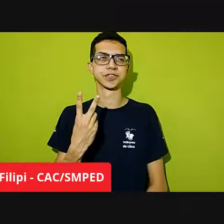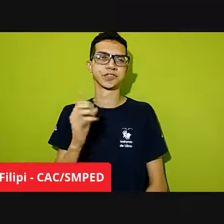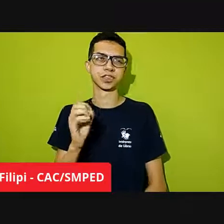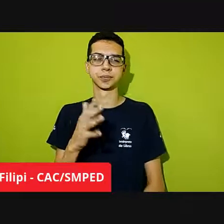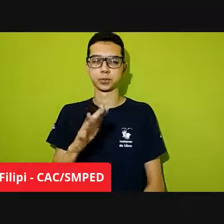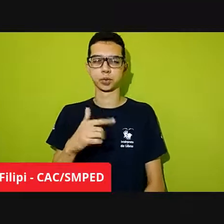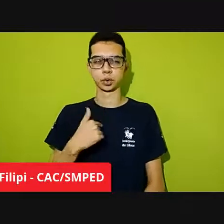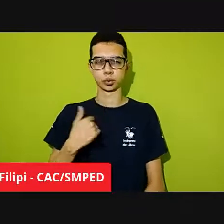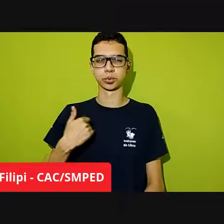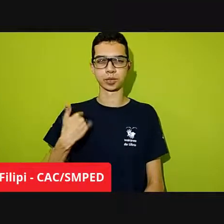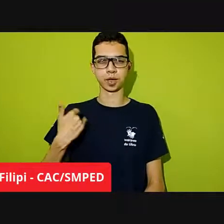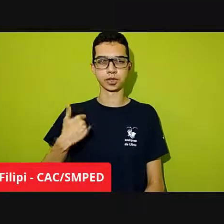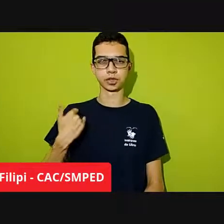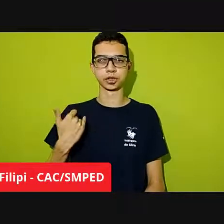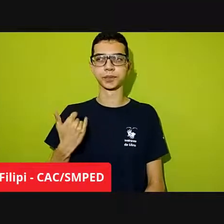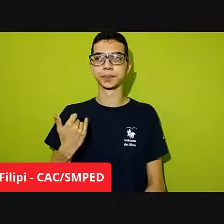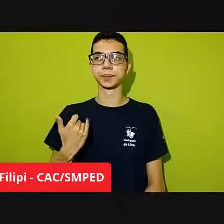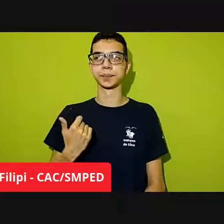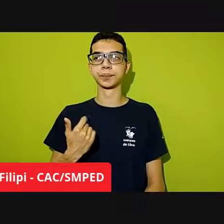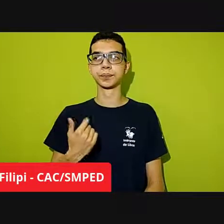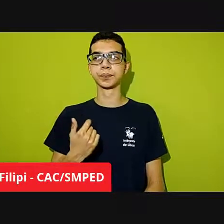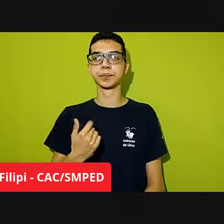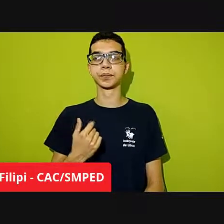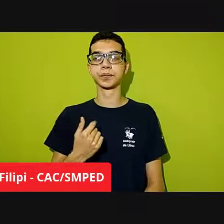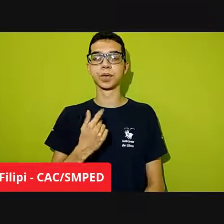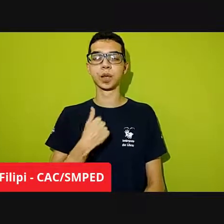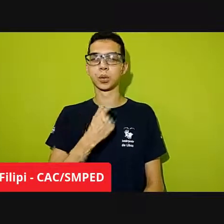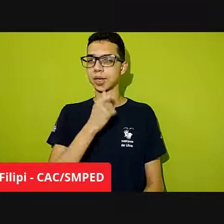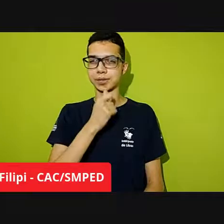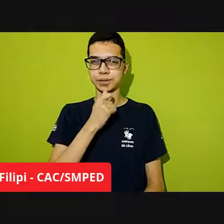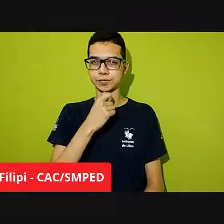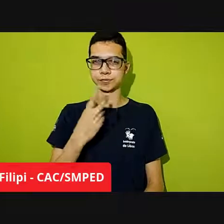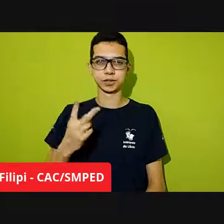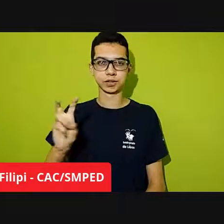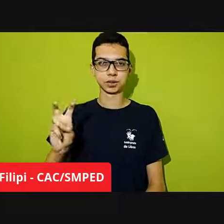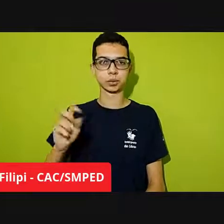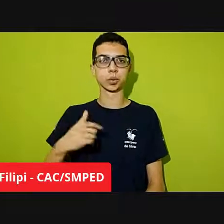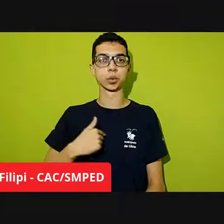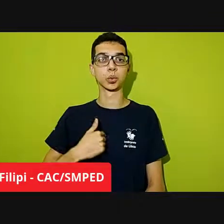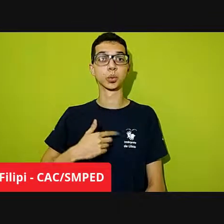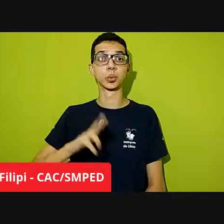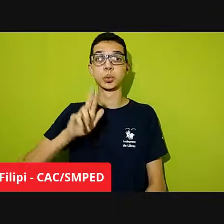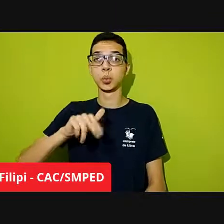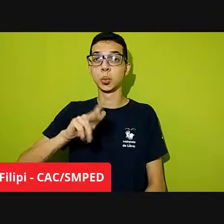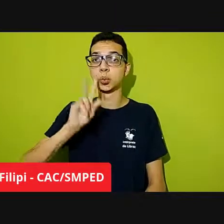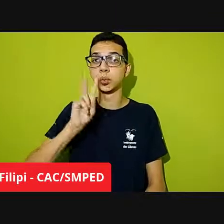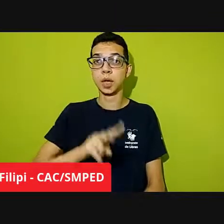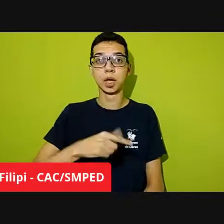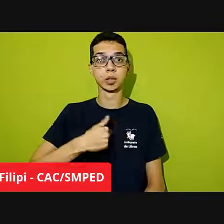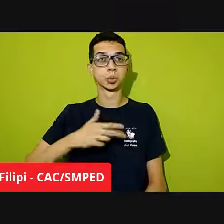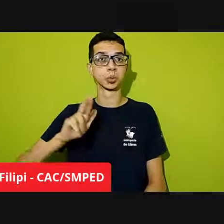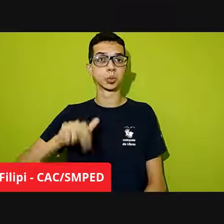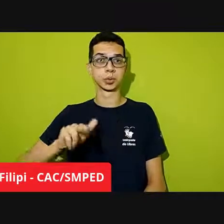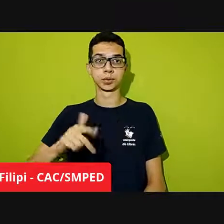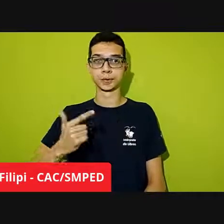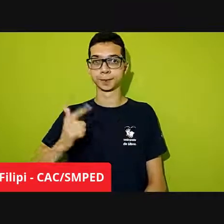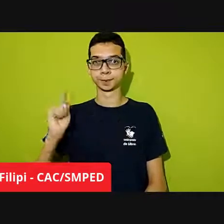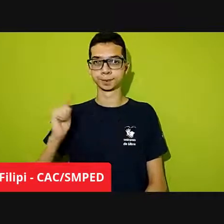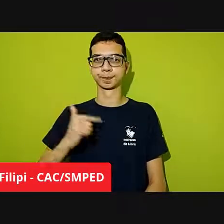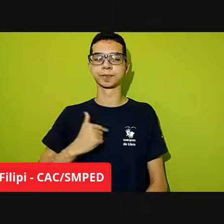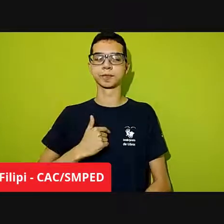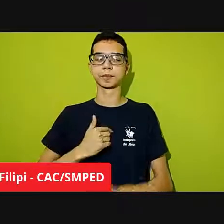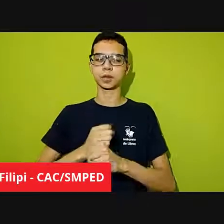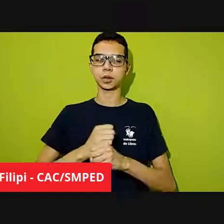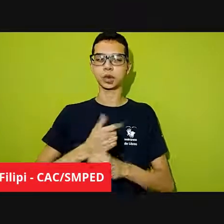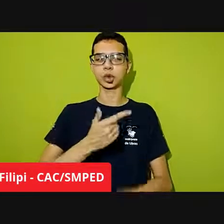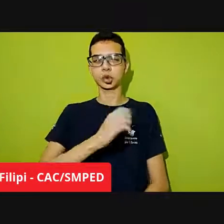anos, tá, gente? Não, 20 e poucos, não tinha passado dos 25 ainda. 20 e poucos anos e eu nunca tinha visto, tá? Isso nos anos 2000,